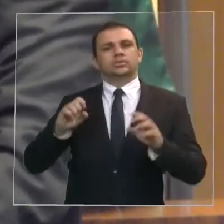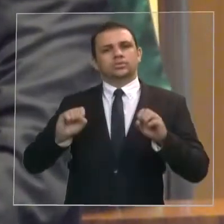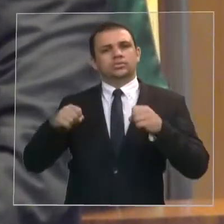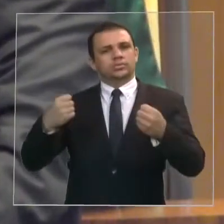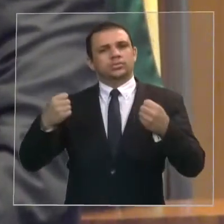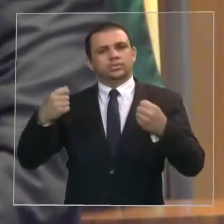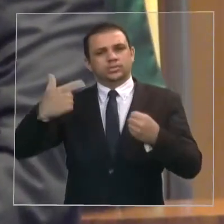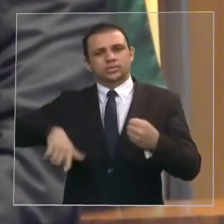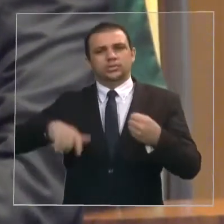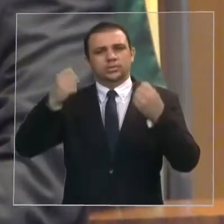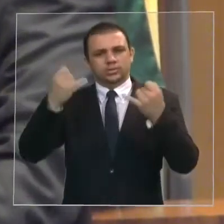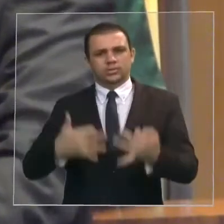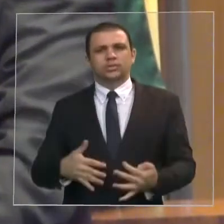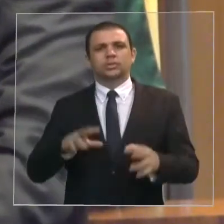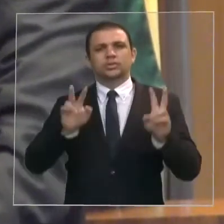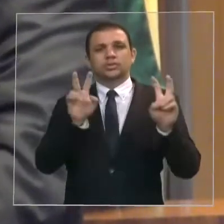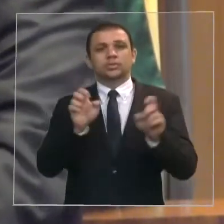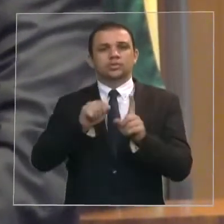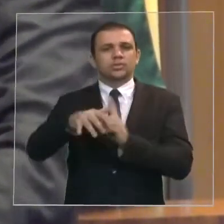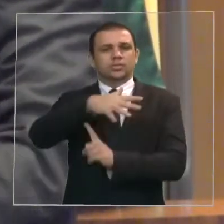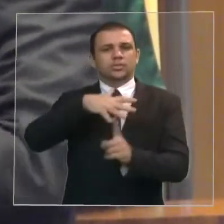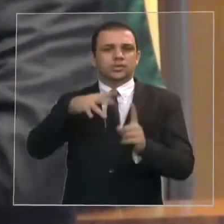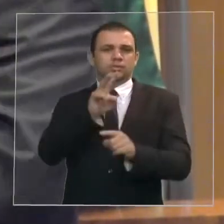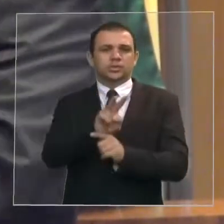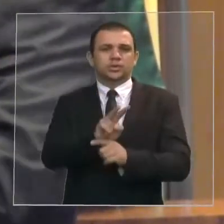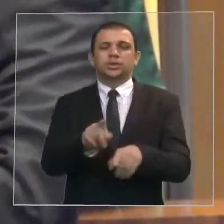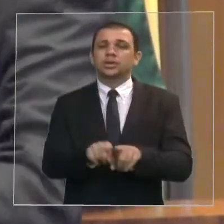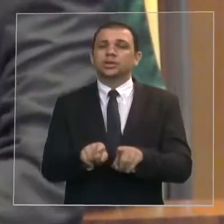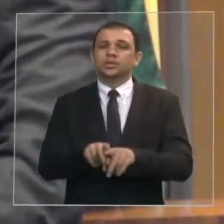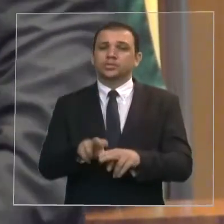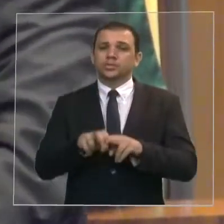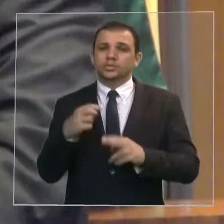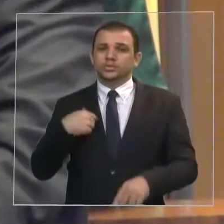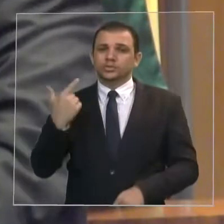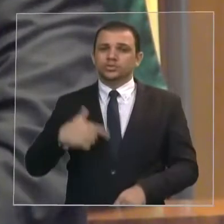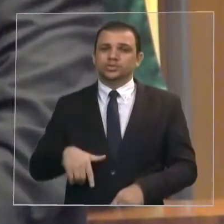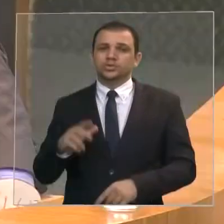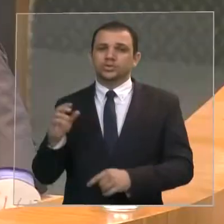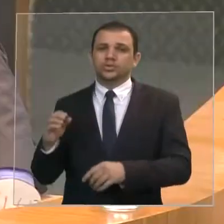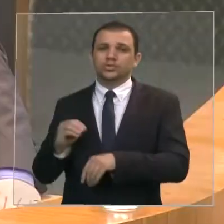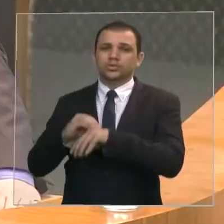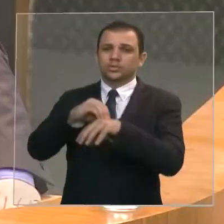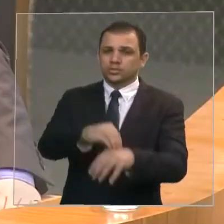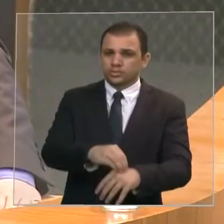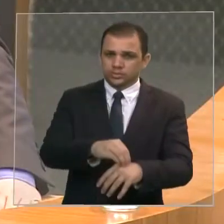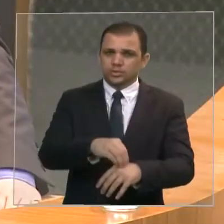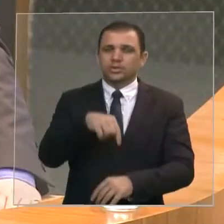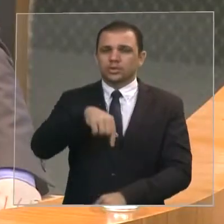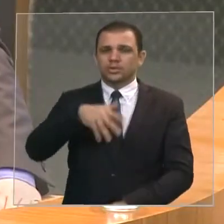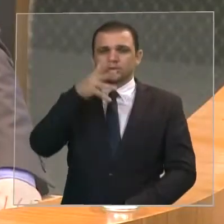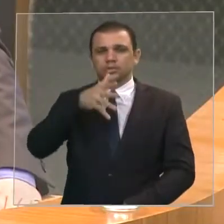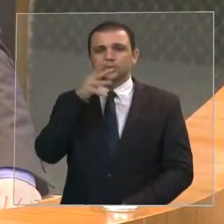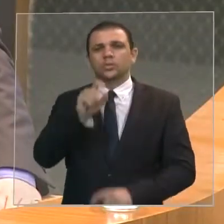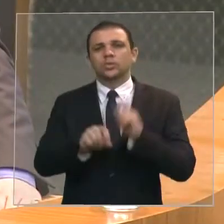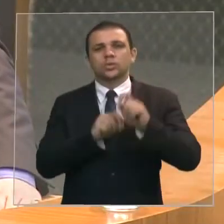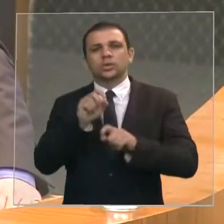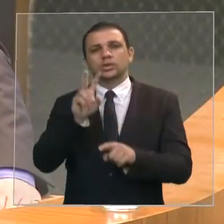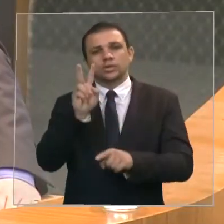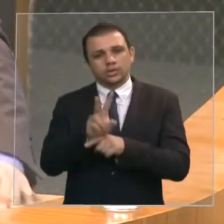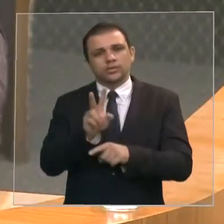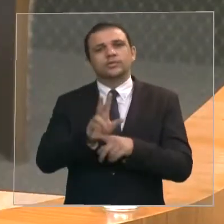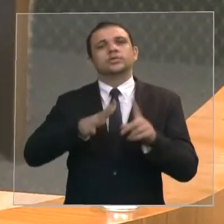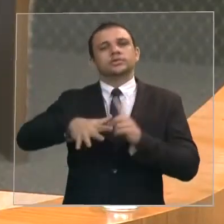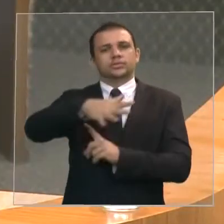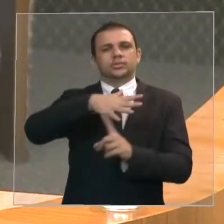da nossa defesa do meio ambiente. E, mais uma vez, eu trago para esta casa, para esta tribuna, a defesa do meio